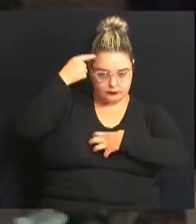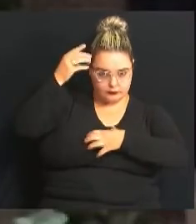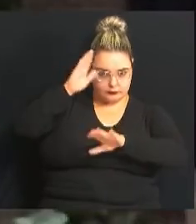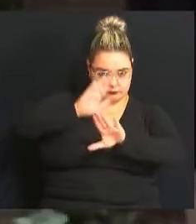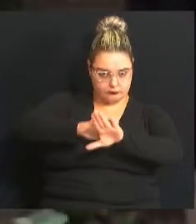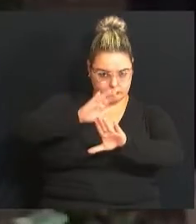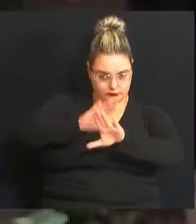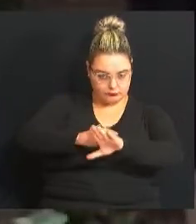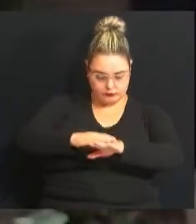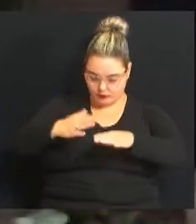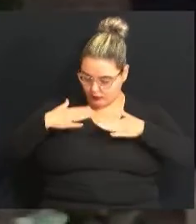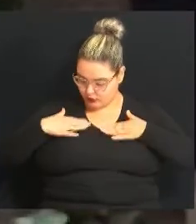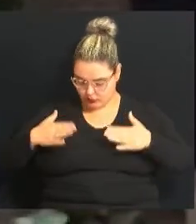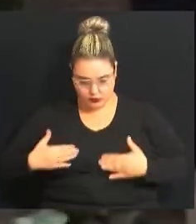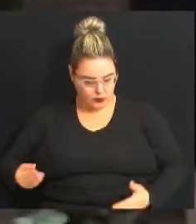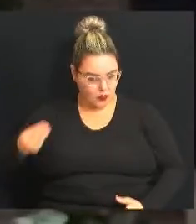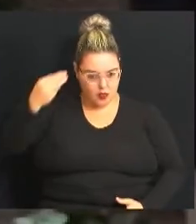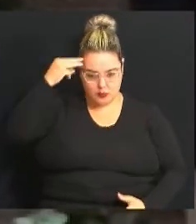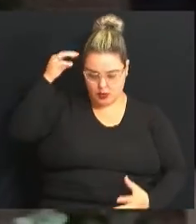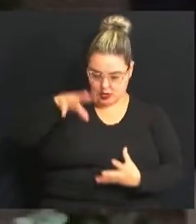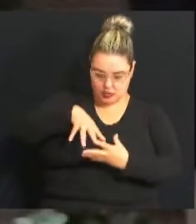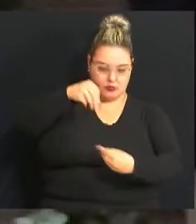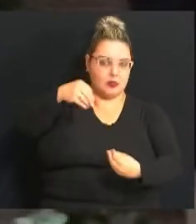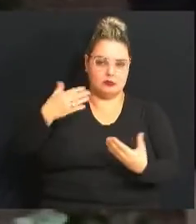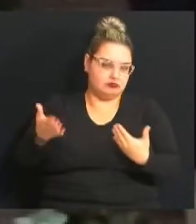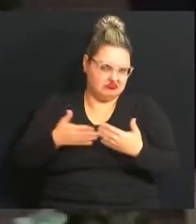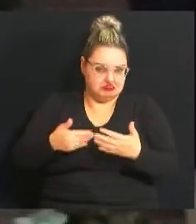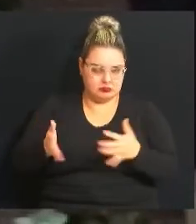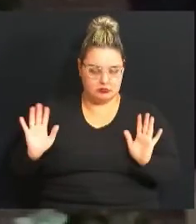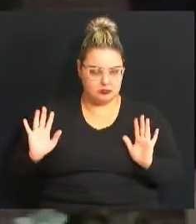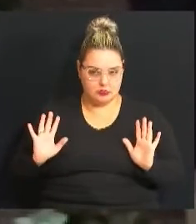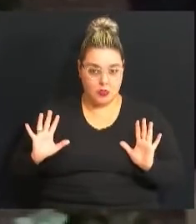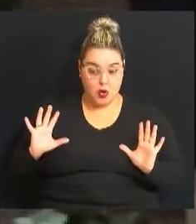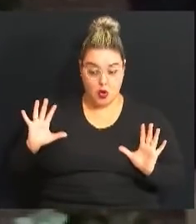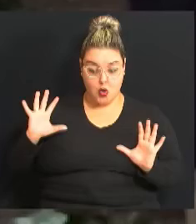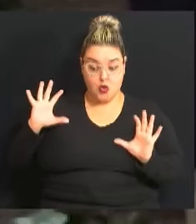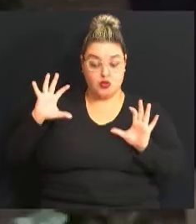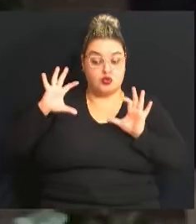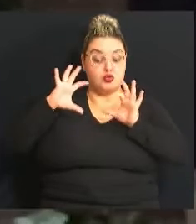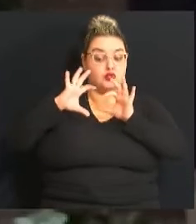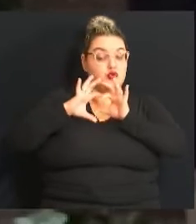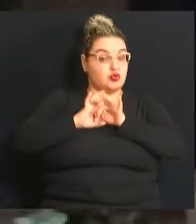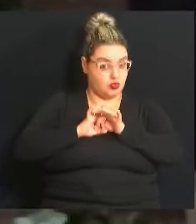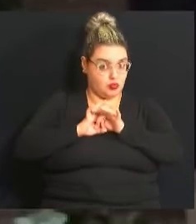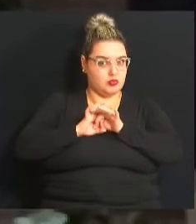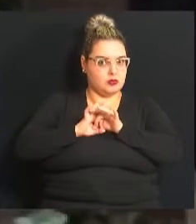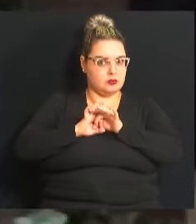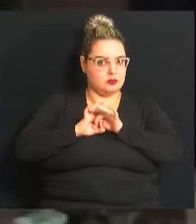ou corpo, mente e alma, tanto faz, unidos, juntos,